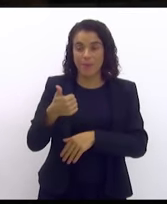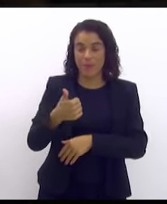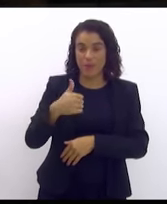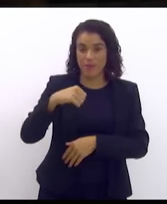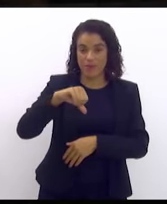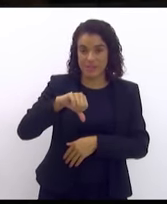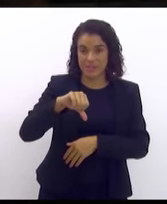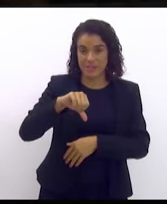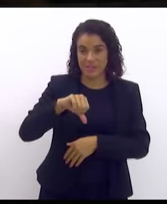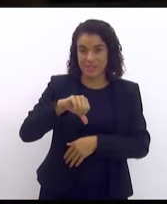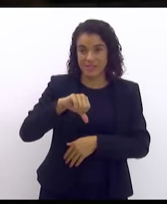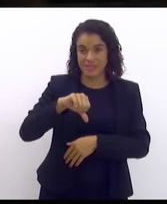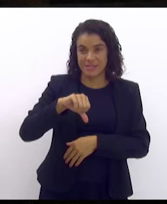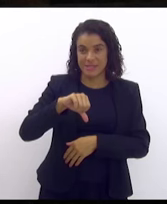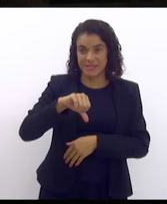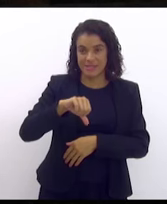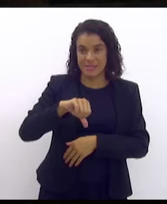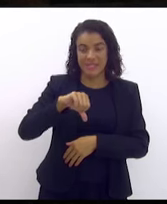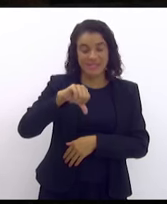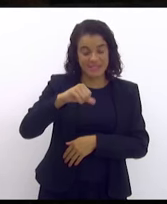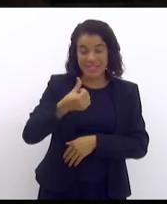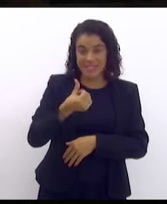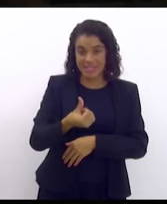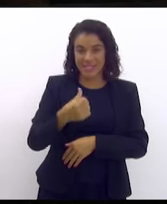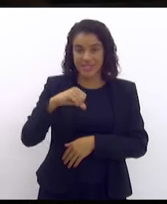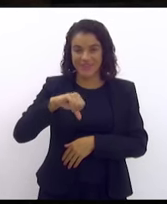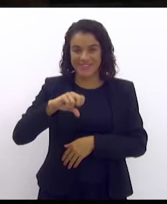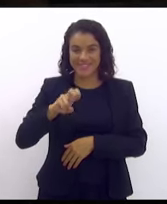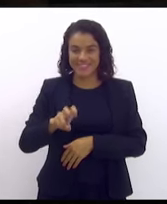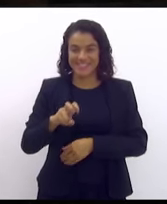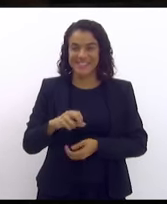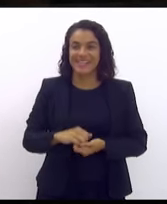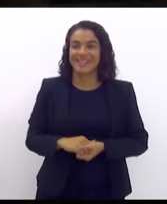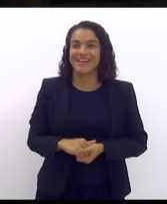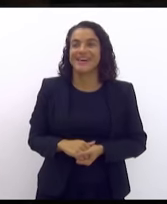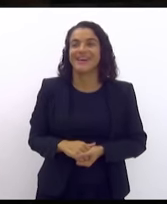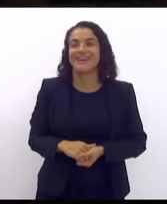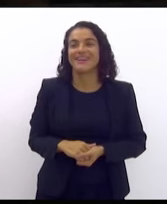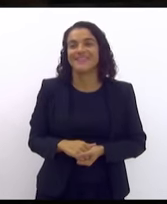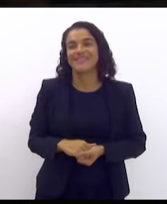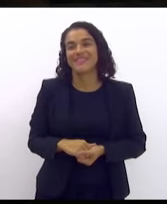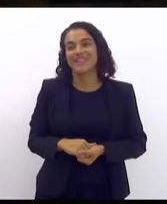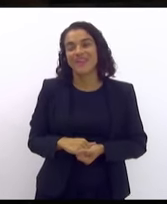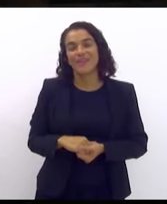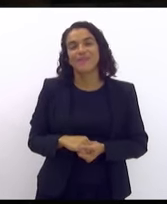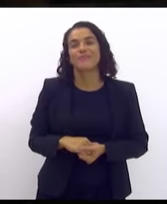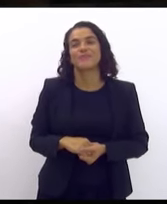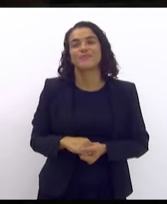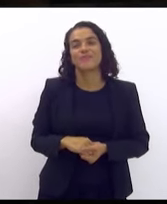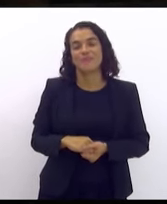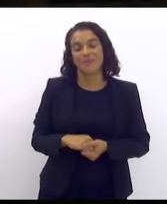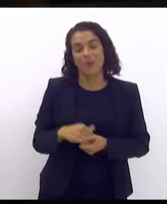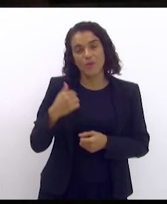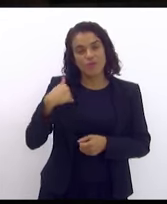1695 e é Inexoravelmente um dos nossos